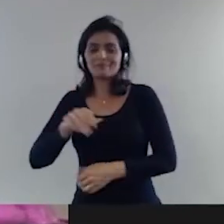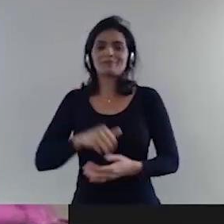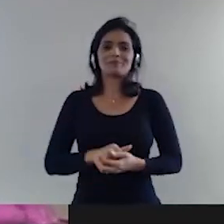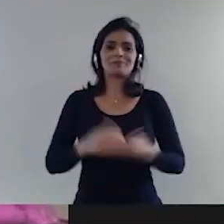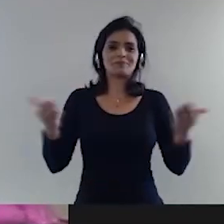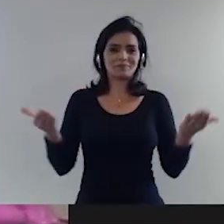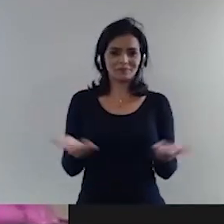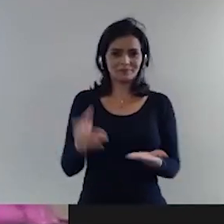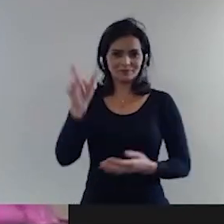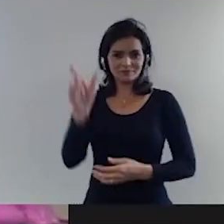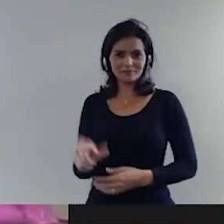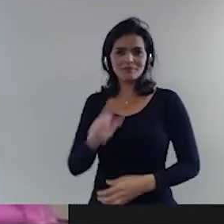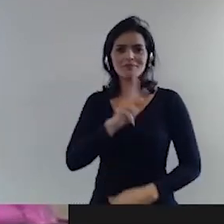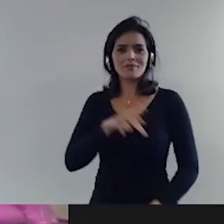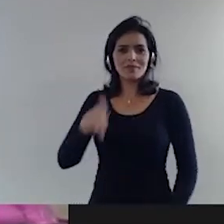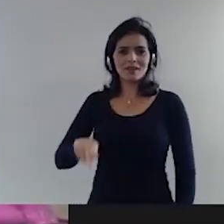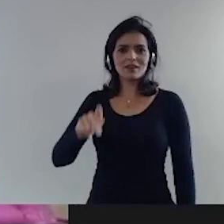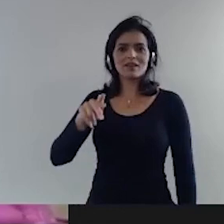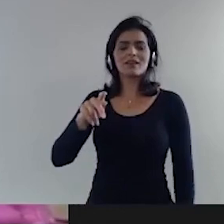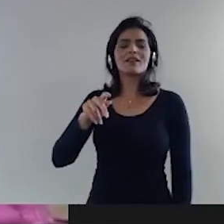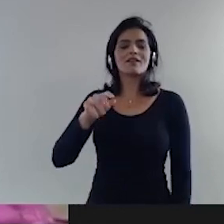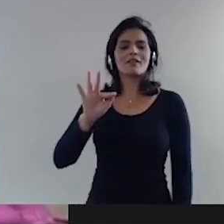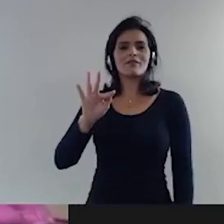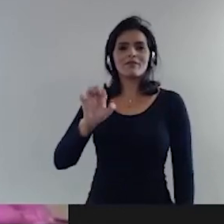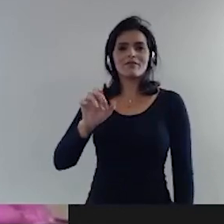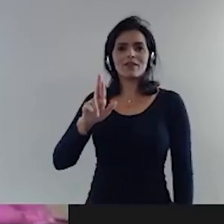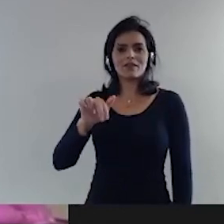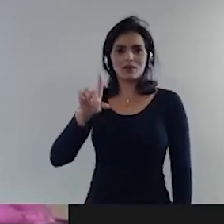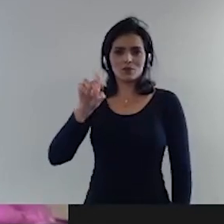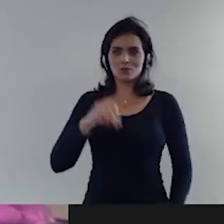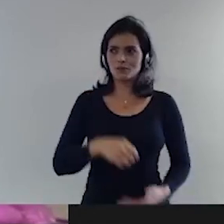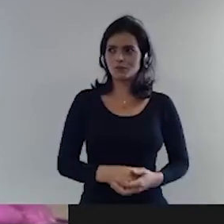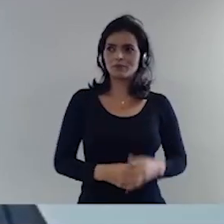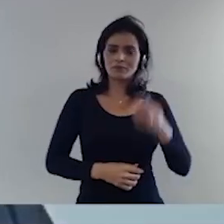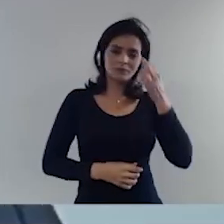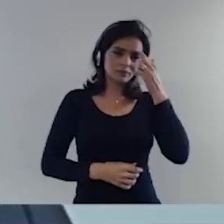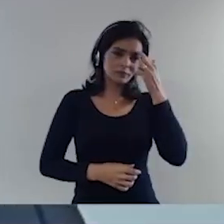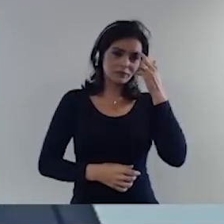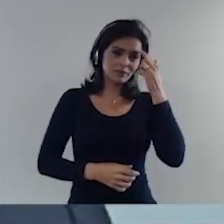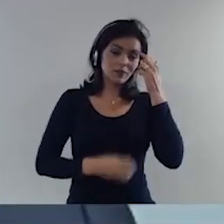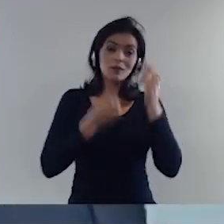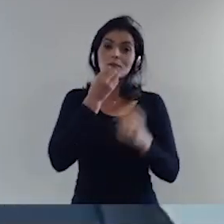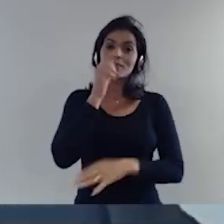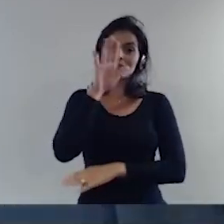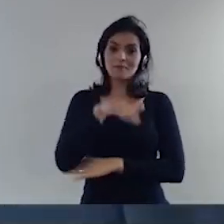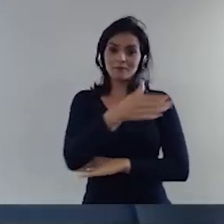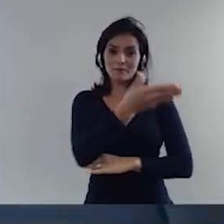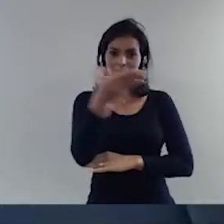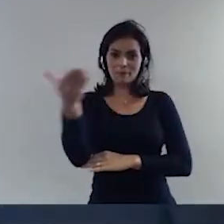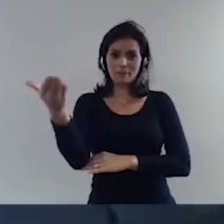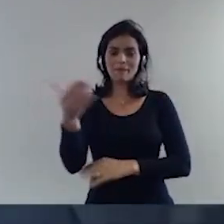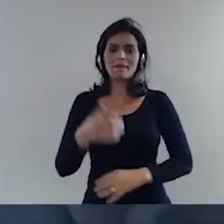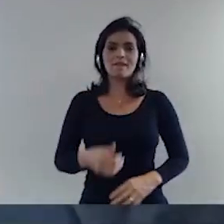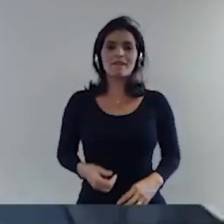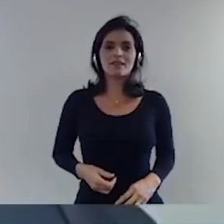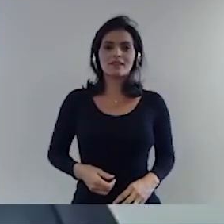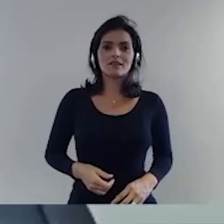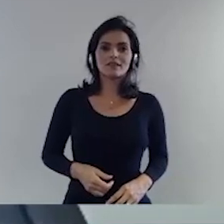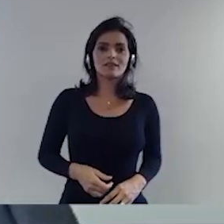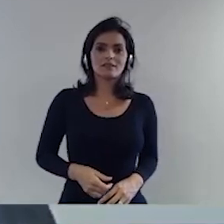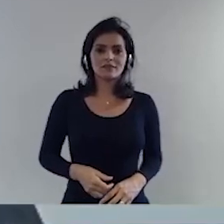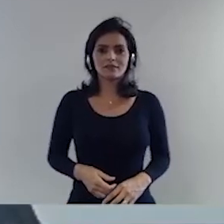palavra, professor Escaffi. Bom, muito boa tarde a todos. Quero